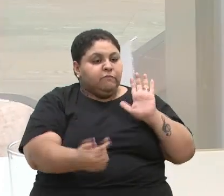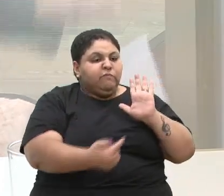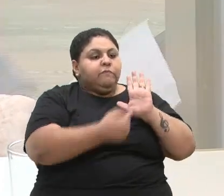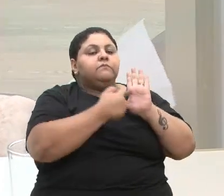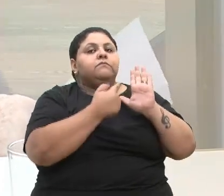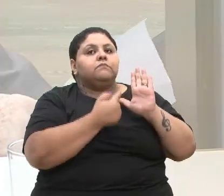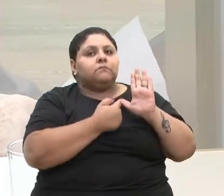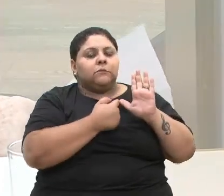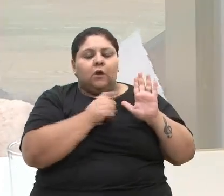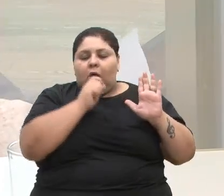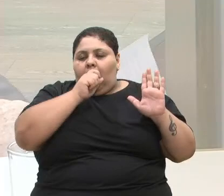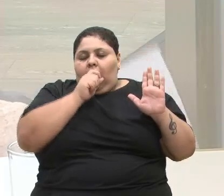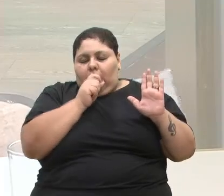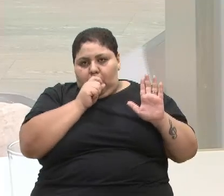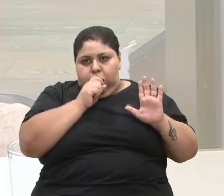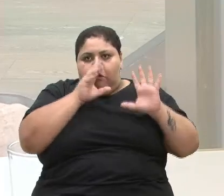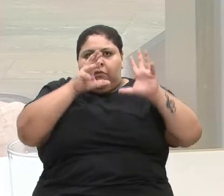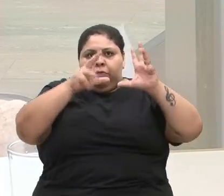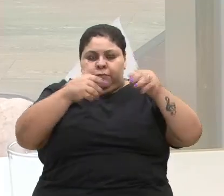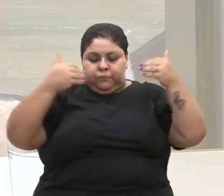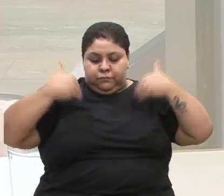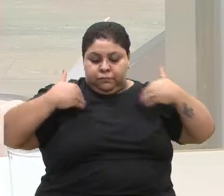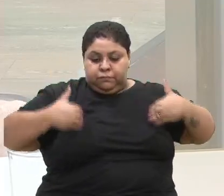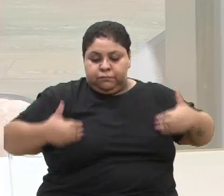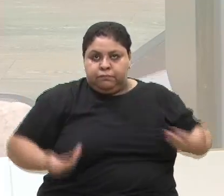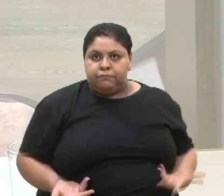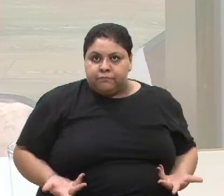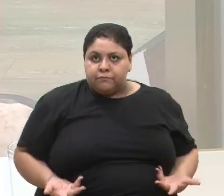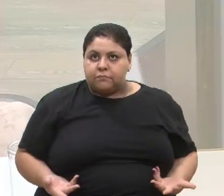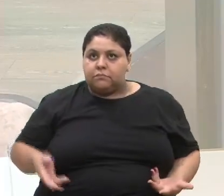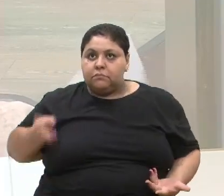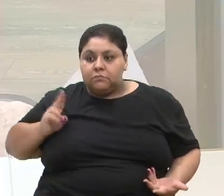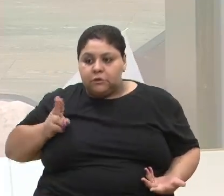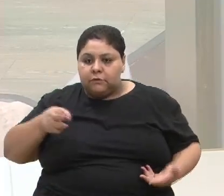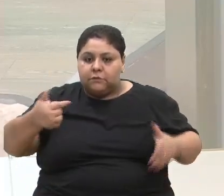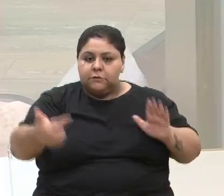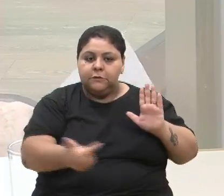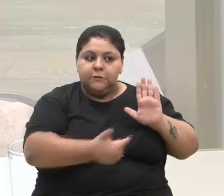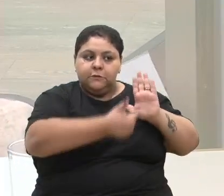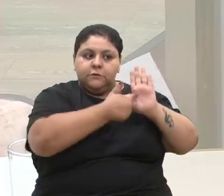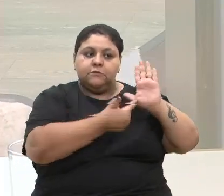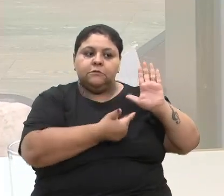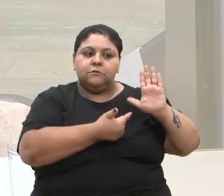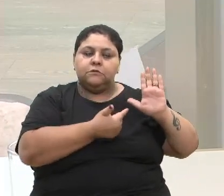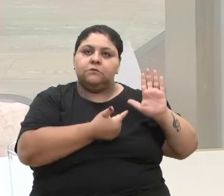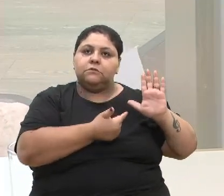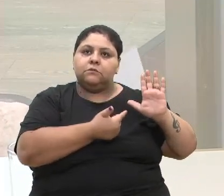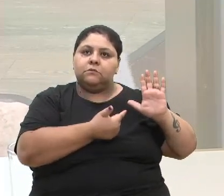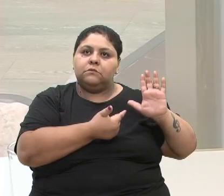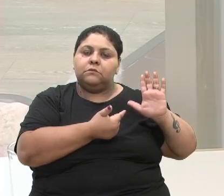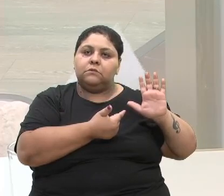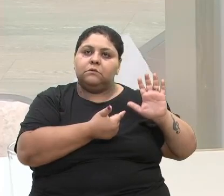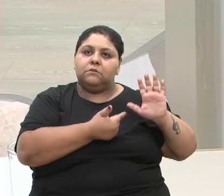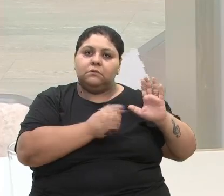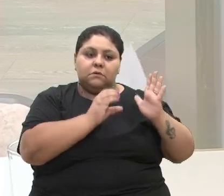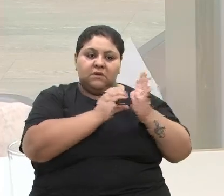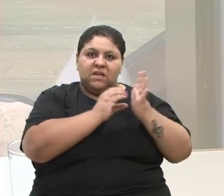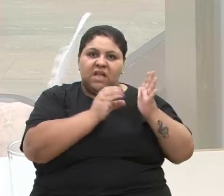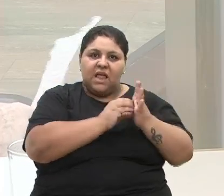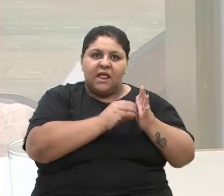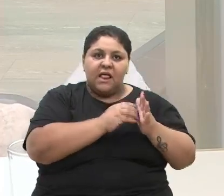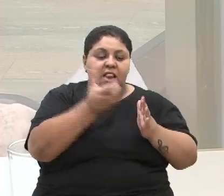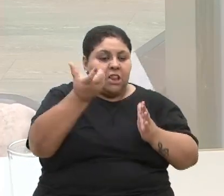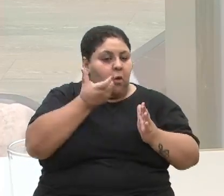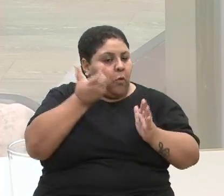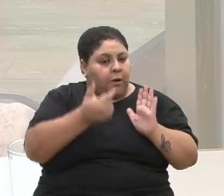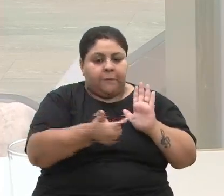vai fazer, né, todo o exame de corpo de delito e vai seguir a denúncia processual. E se qualquer servidor se negar a fazer